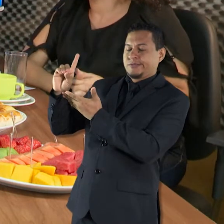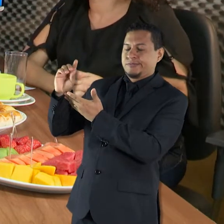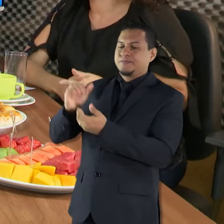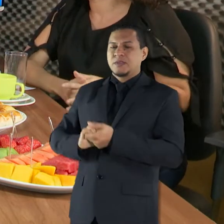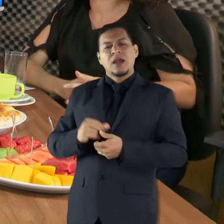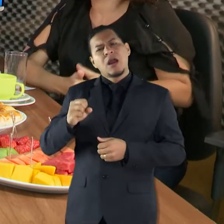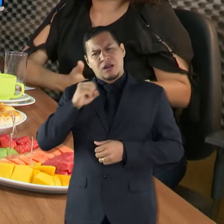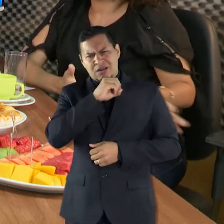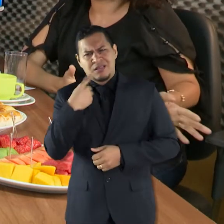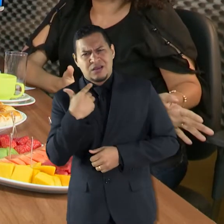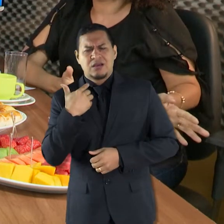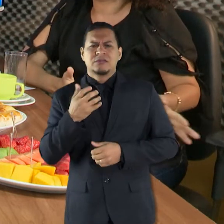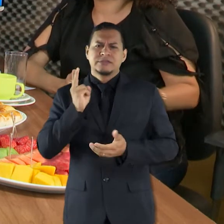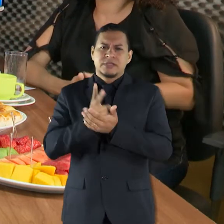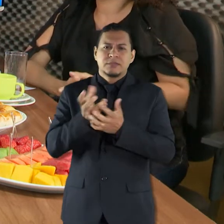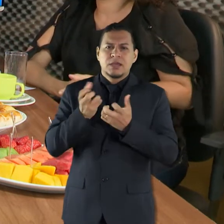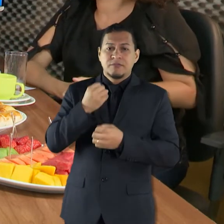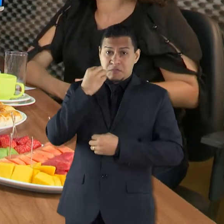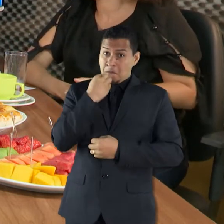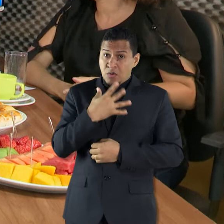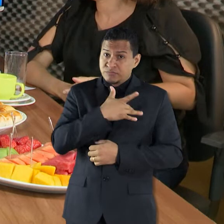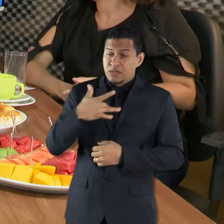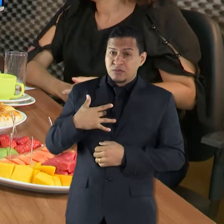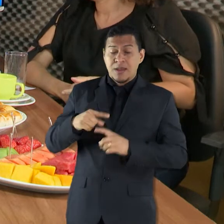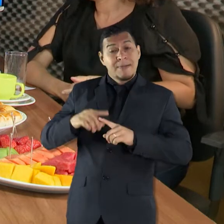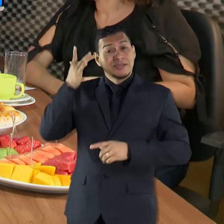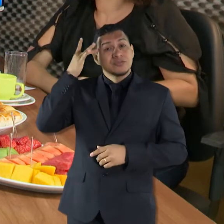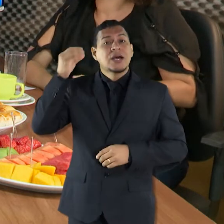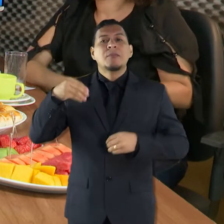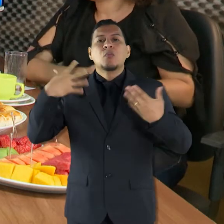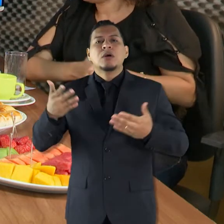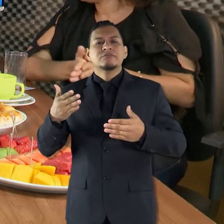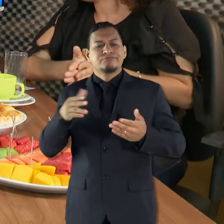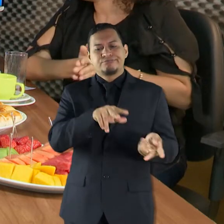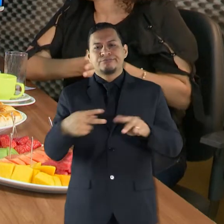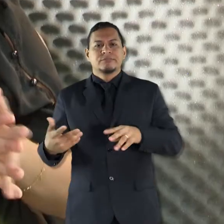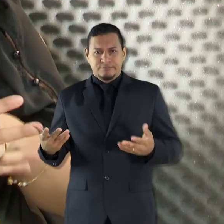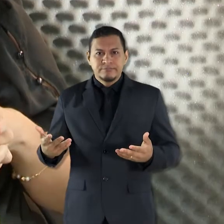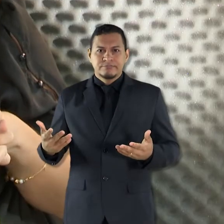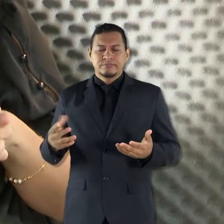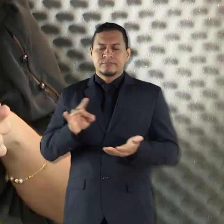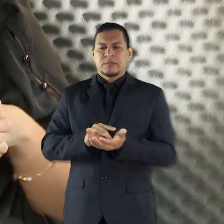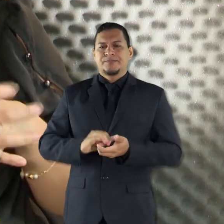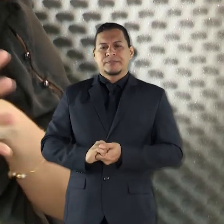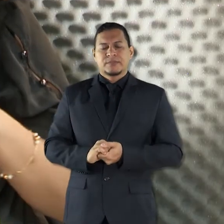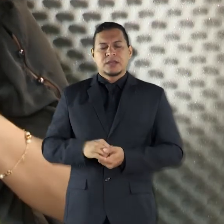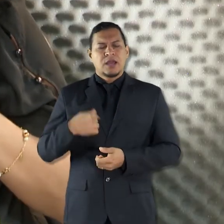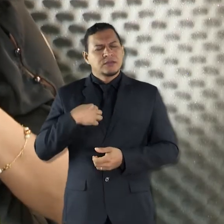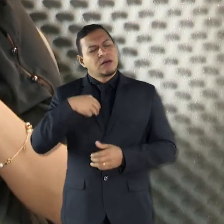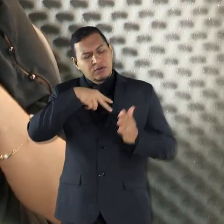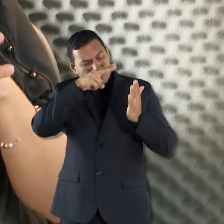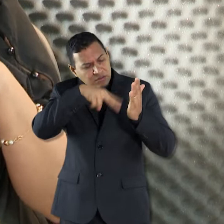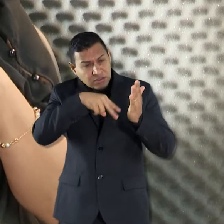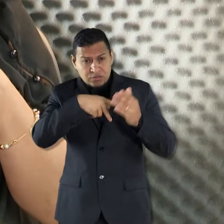vontade dele. de Deus, né? É claro que a gente quer ficar bom, né? Mas aí a gente não sabe, né? A gente não sabe quando é que vai fazer essa passagem. Exatamente.